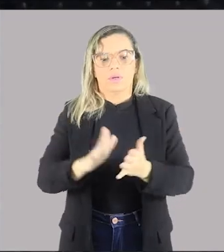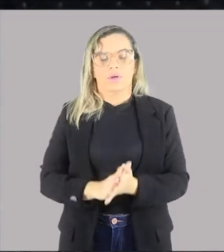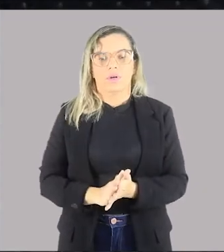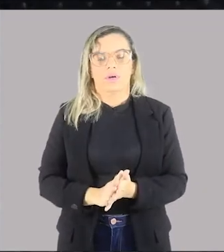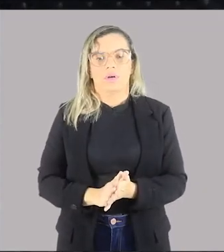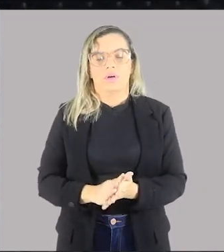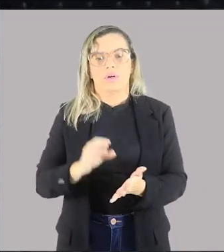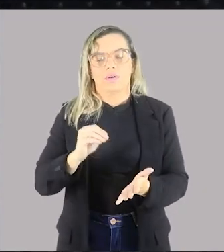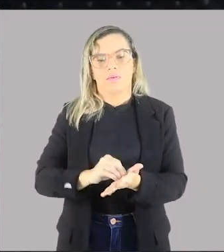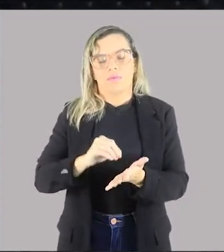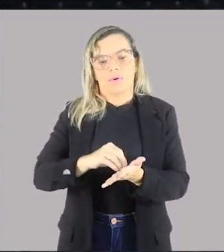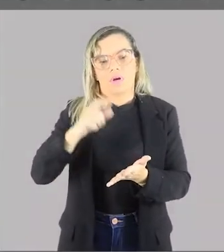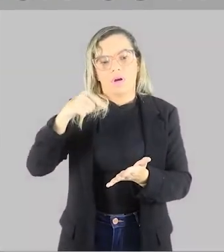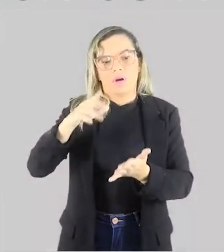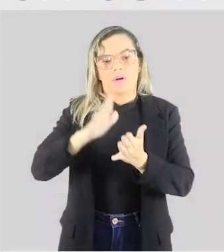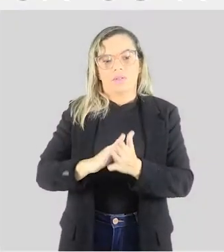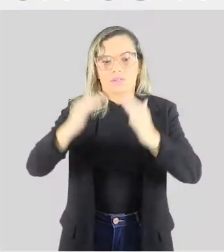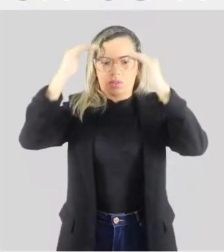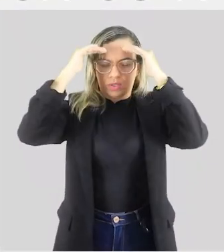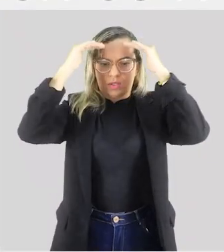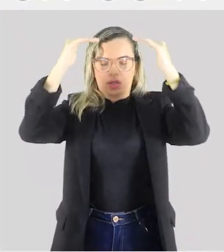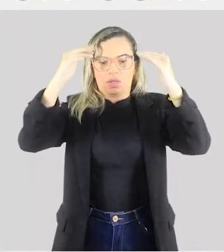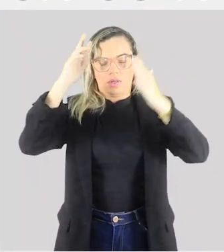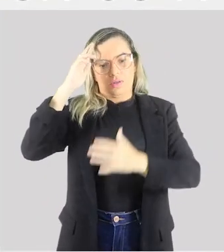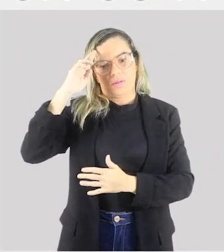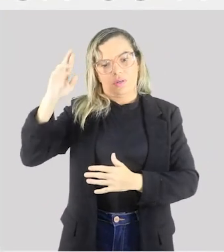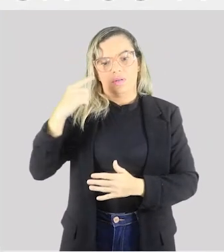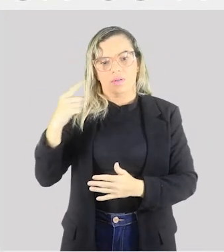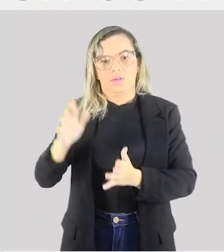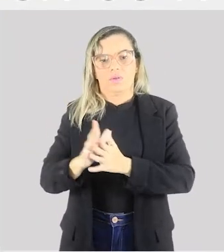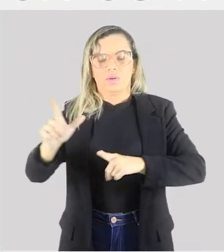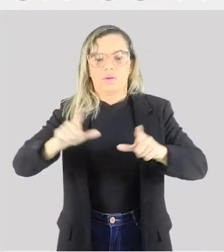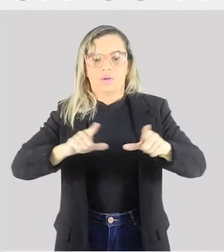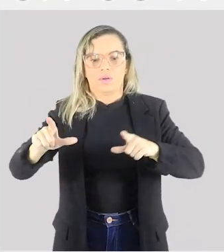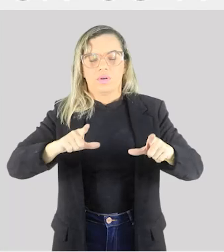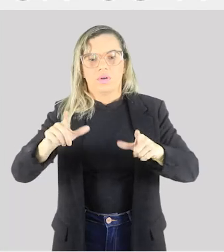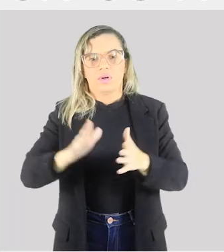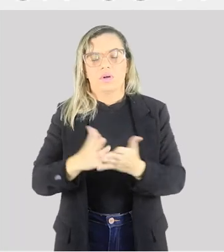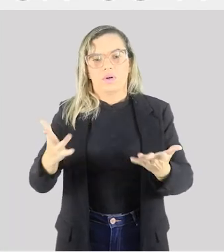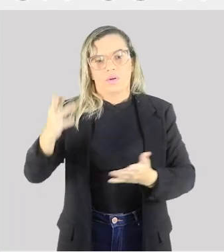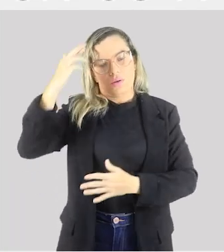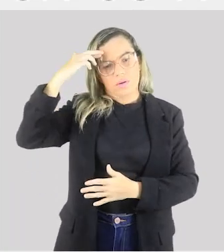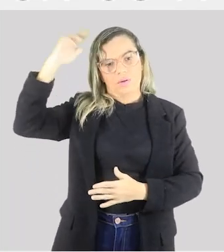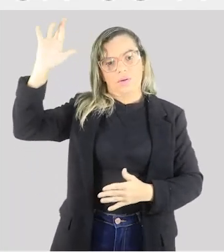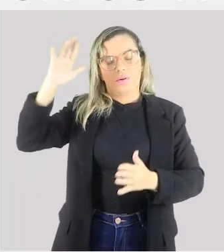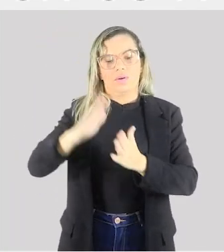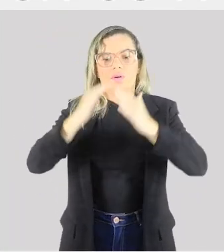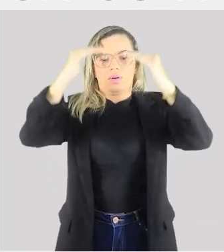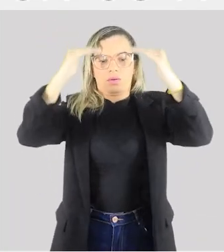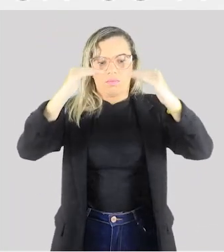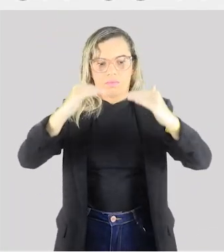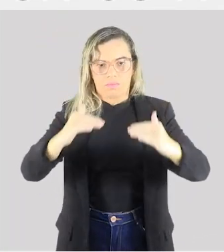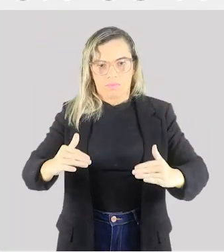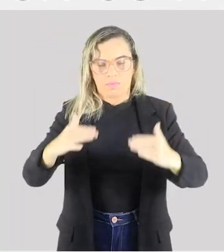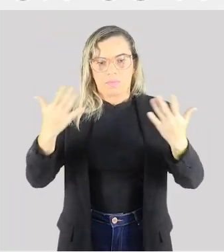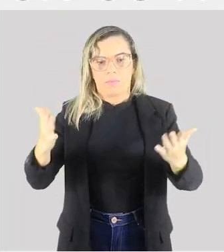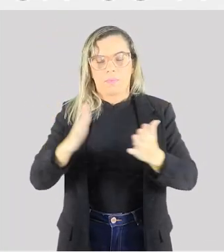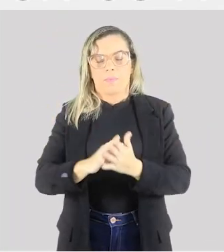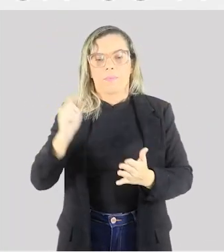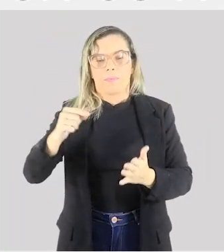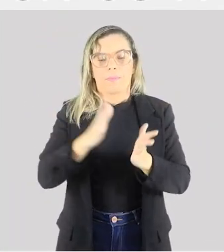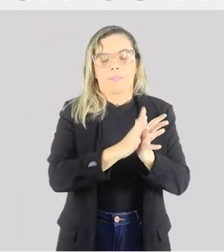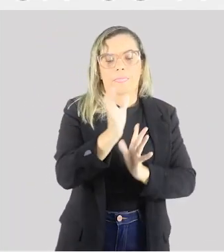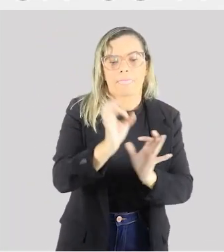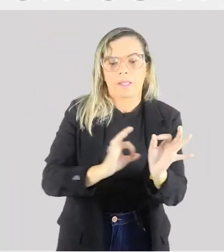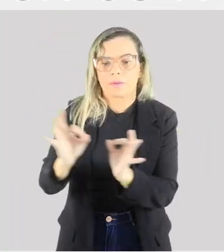Insubordinação grave em serviço. Essa insubordinação grave, ela vai ser observada pelo superior hierárquico dentro da organização